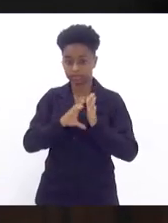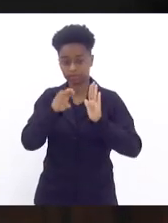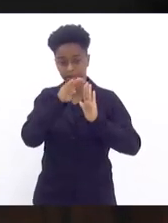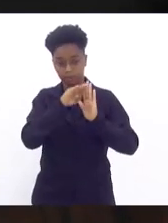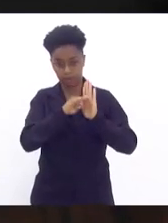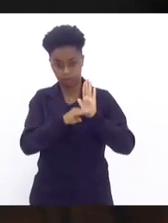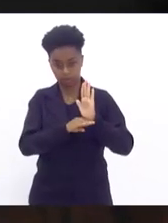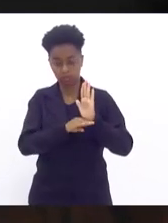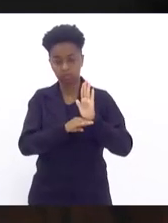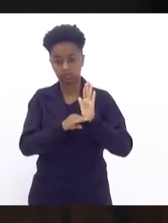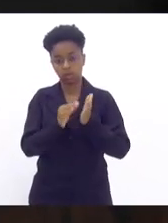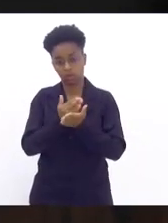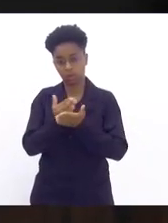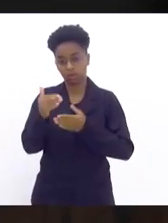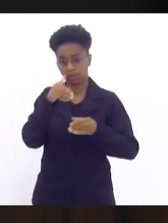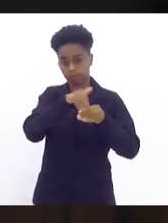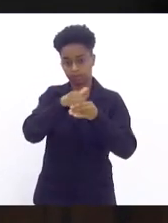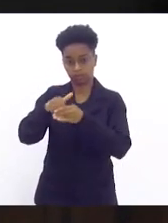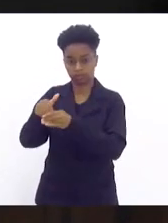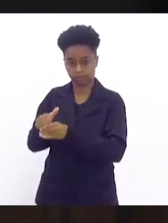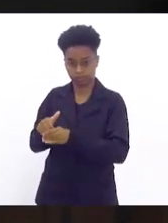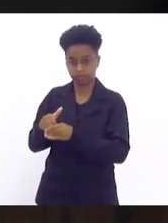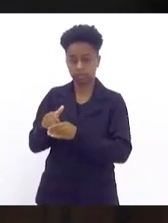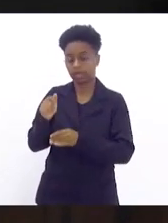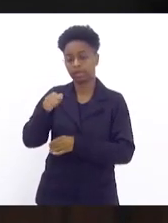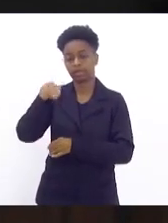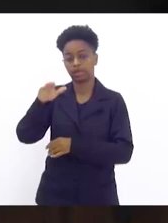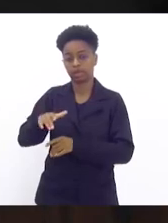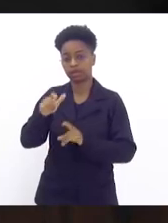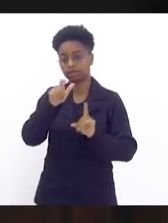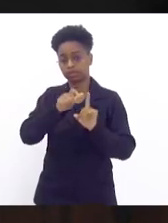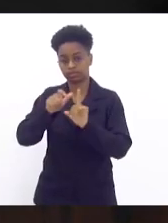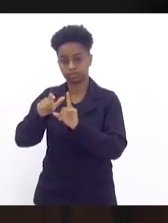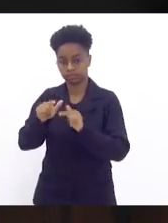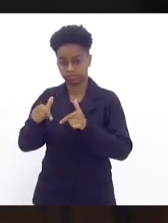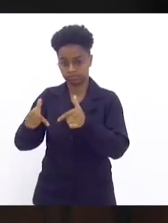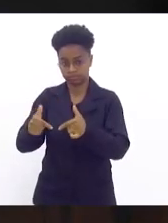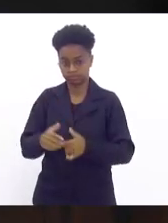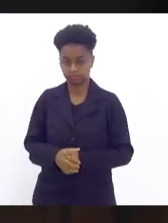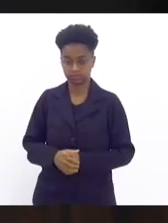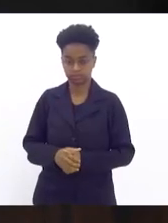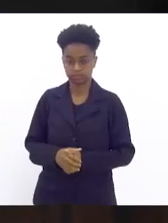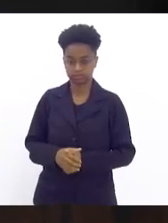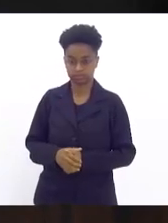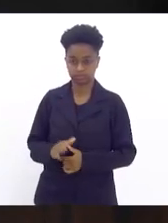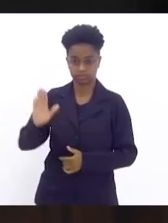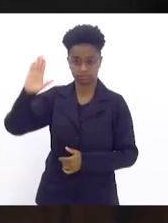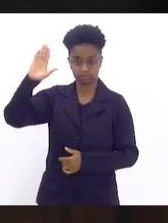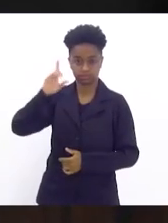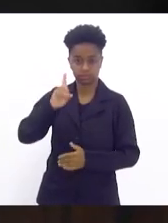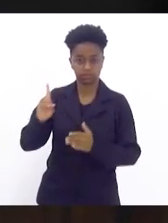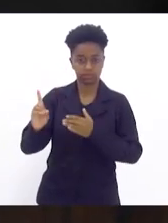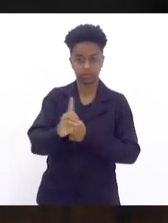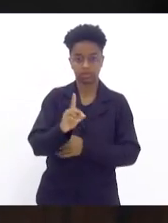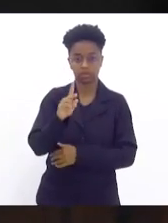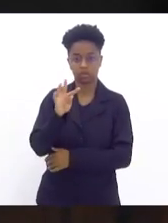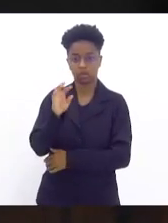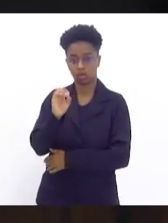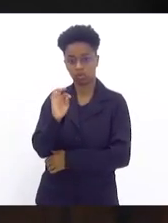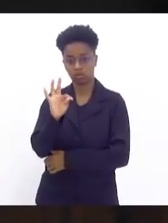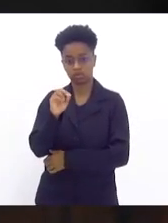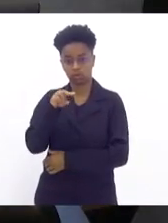faremos a eleição do corregedor e corregedor substituto pela ordem querido Deputado Antônio de